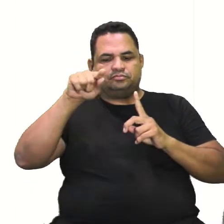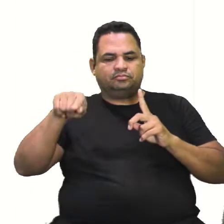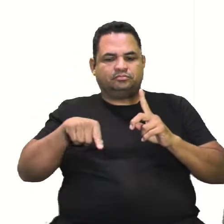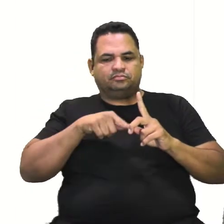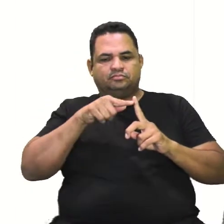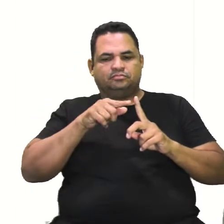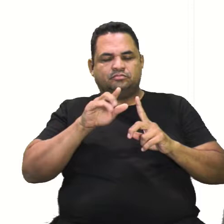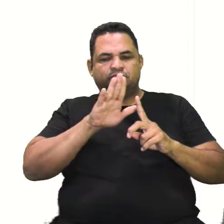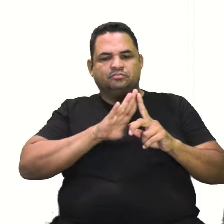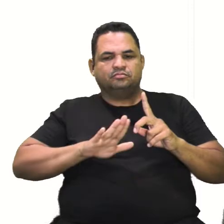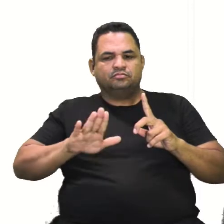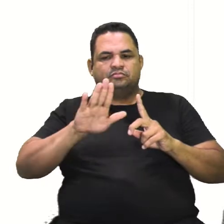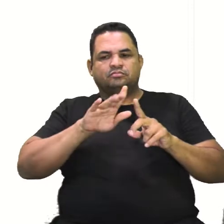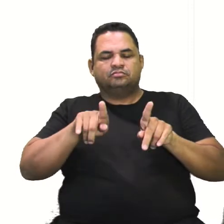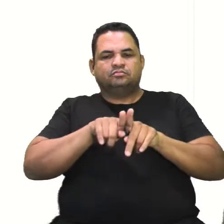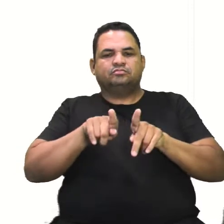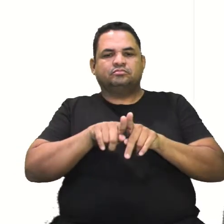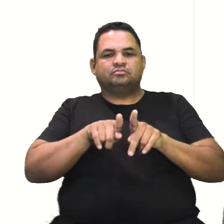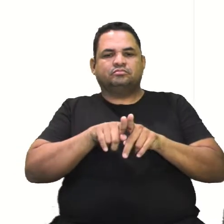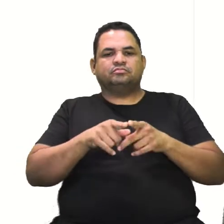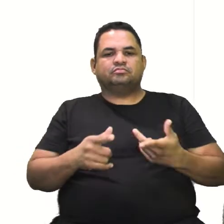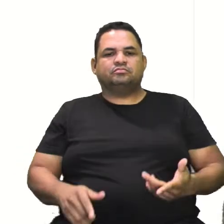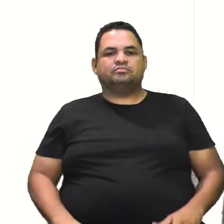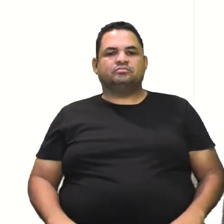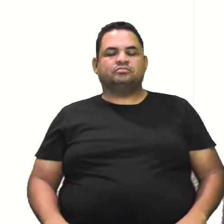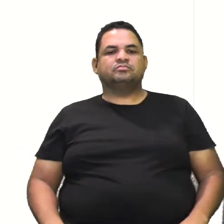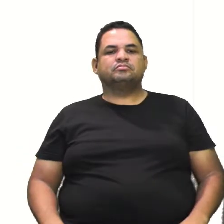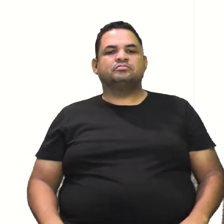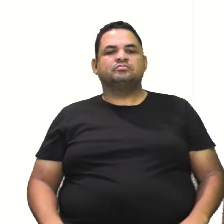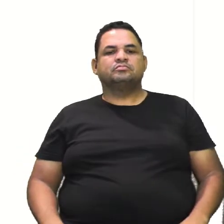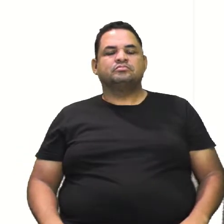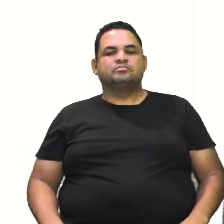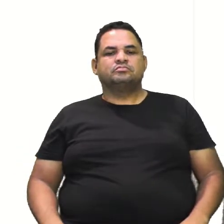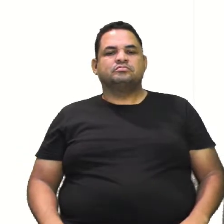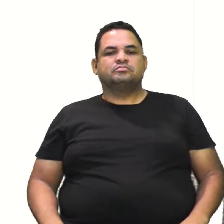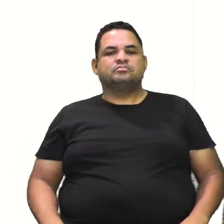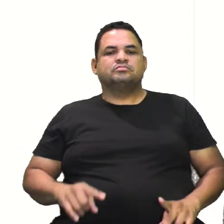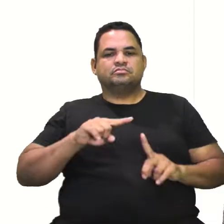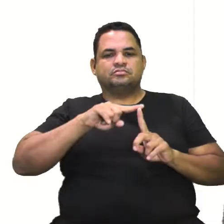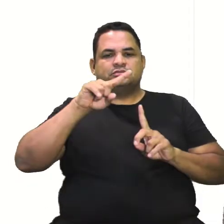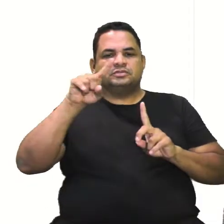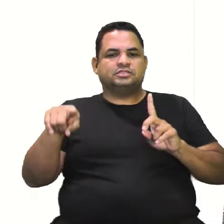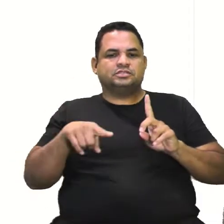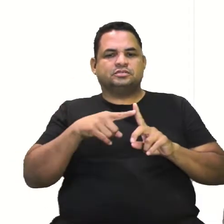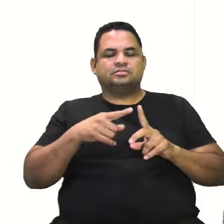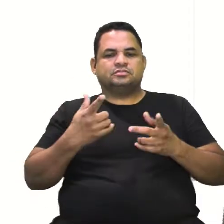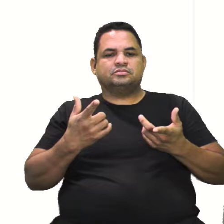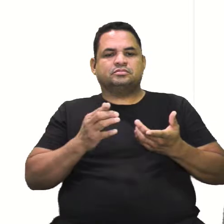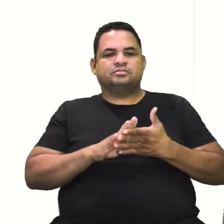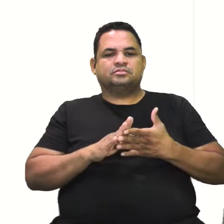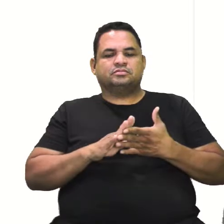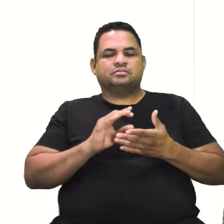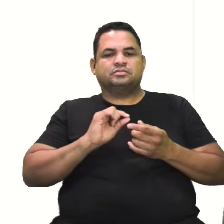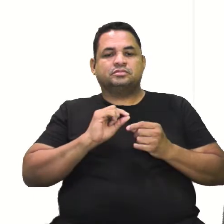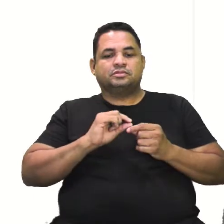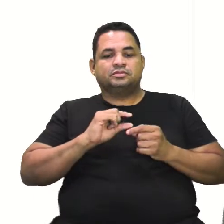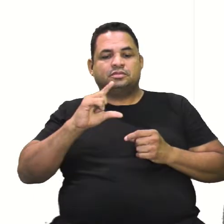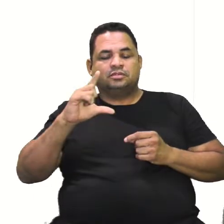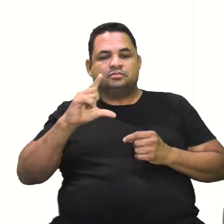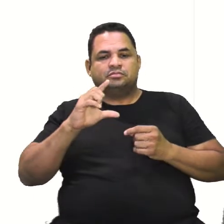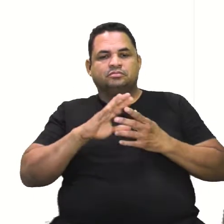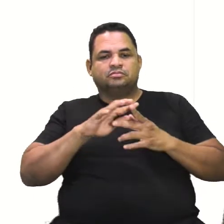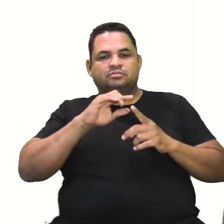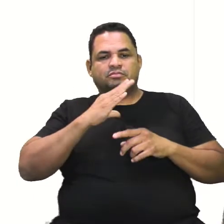a corda também é o diâmetro, ou seja, na verdade o diâmetro é uma corda e é a